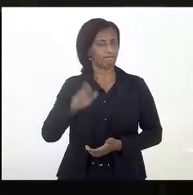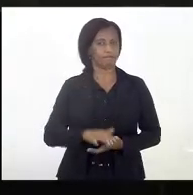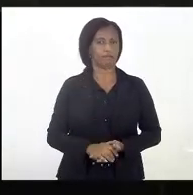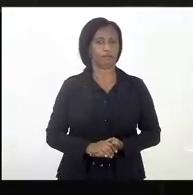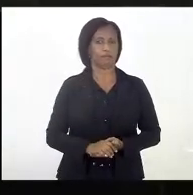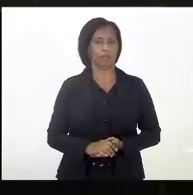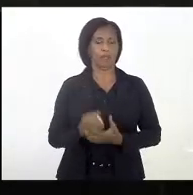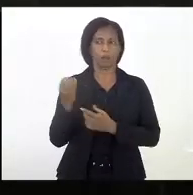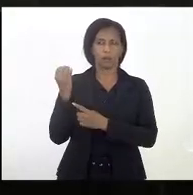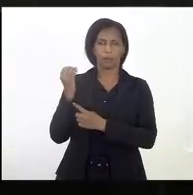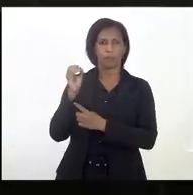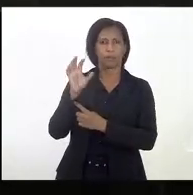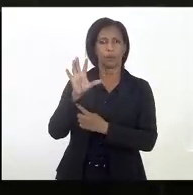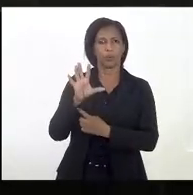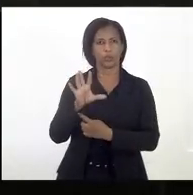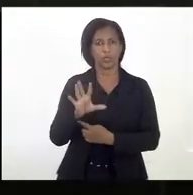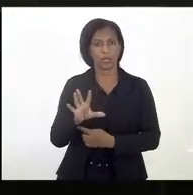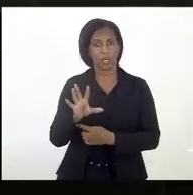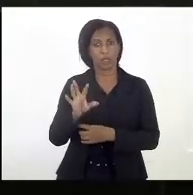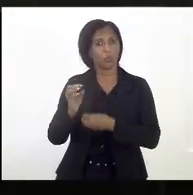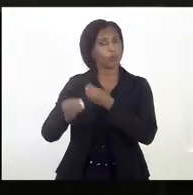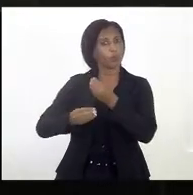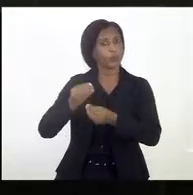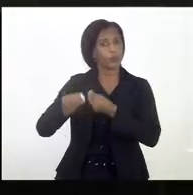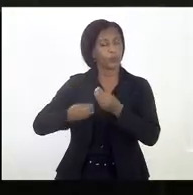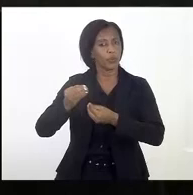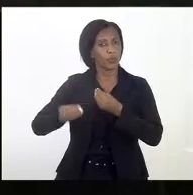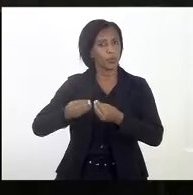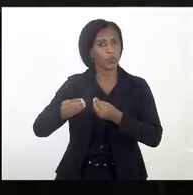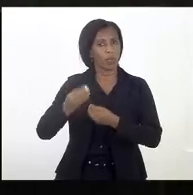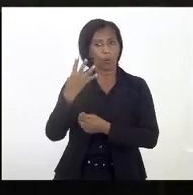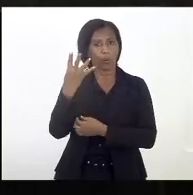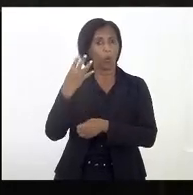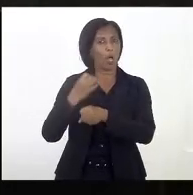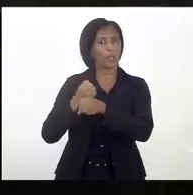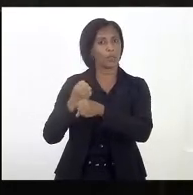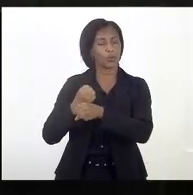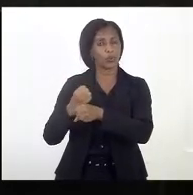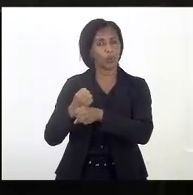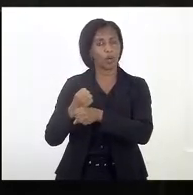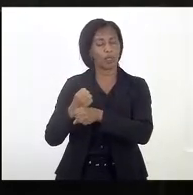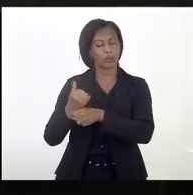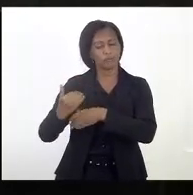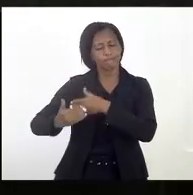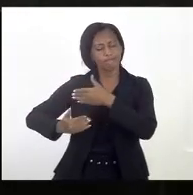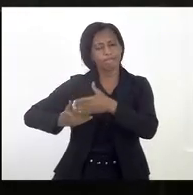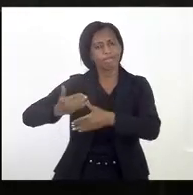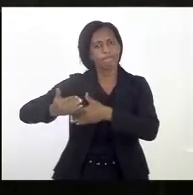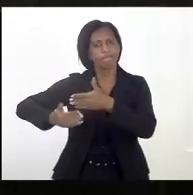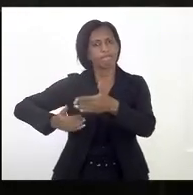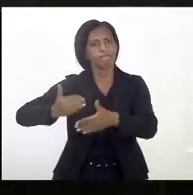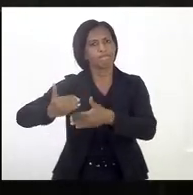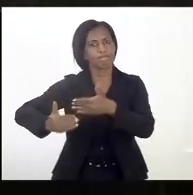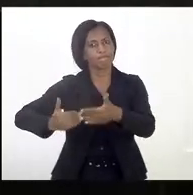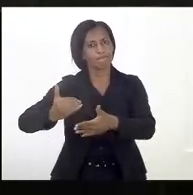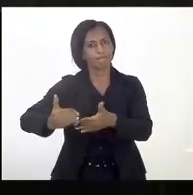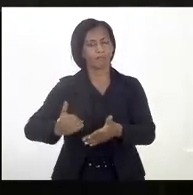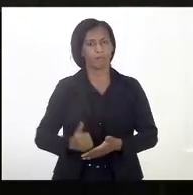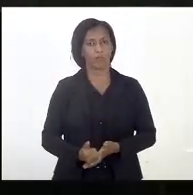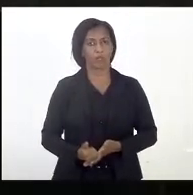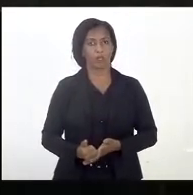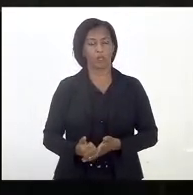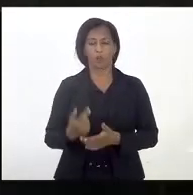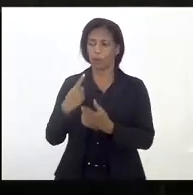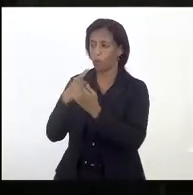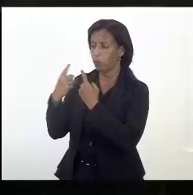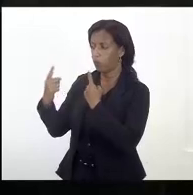projetando a implementação desse plano ao longo de quatro anos gradual e lentamente dialogando com Poder